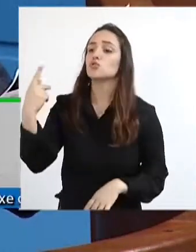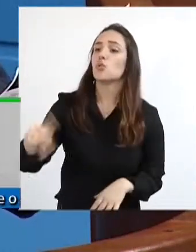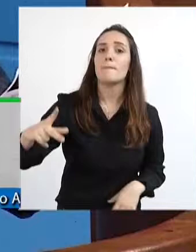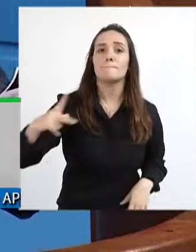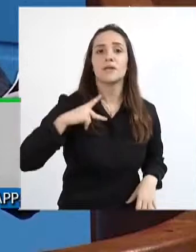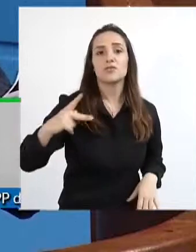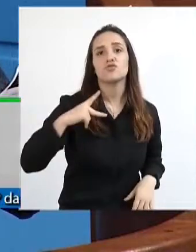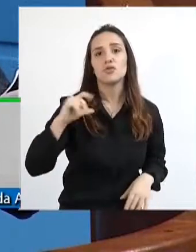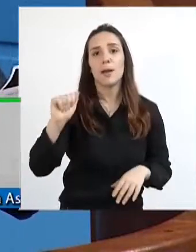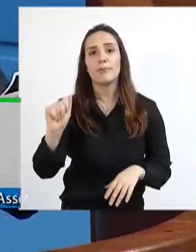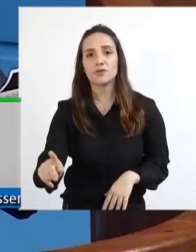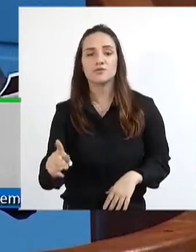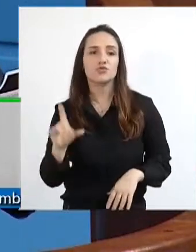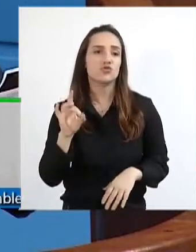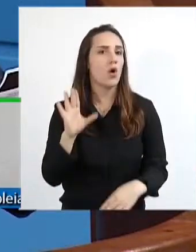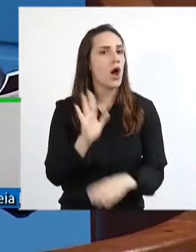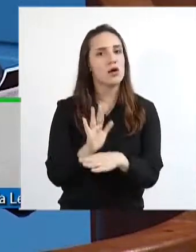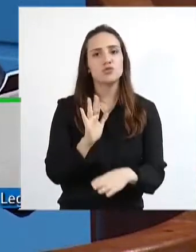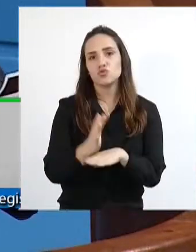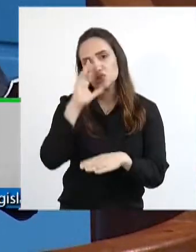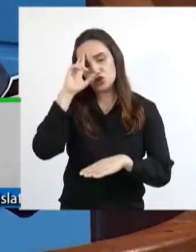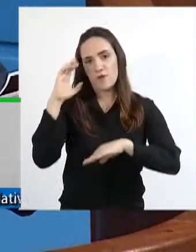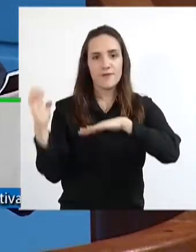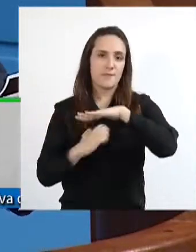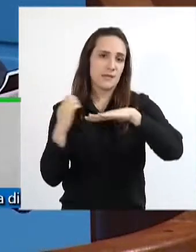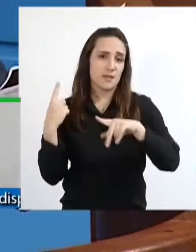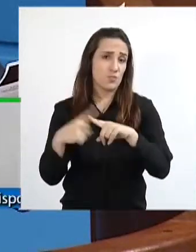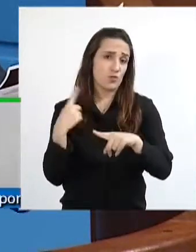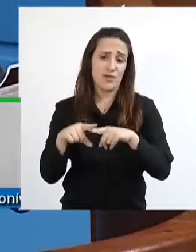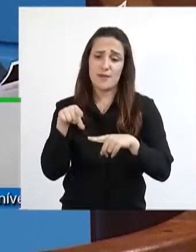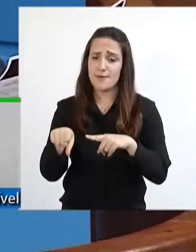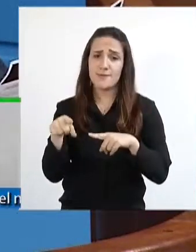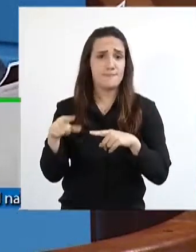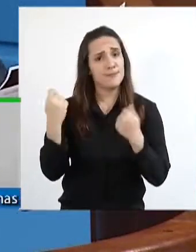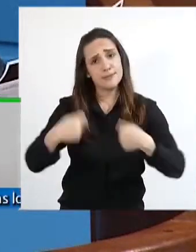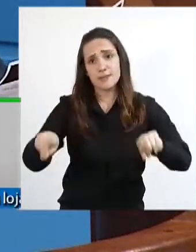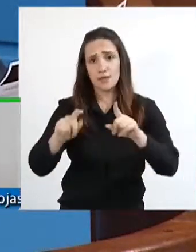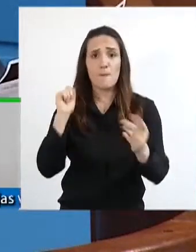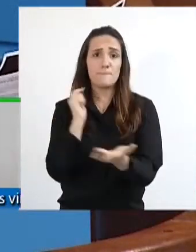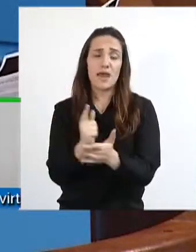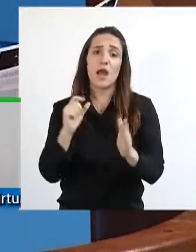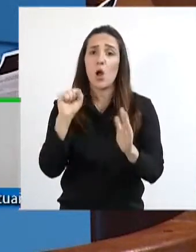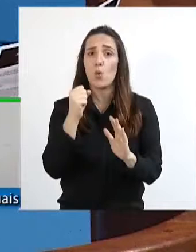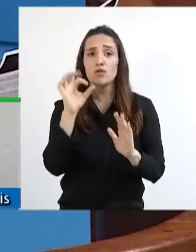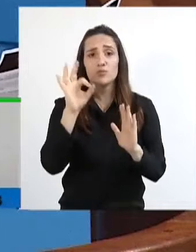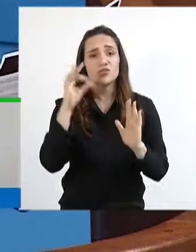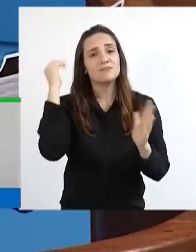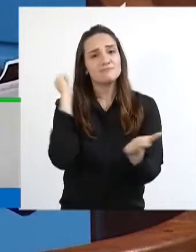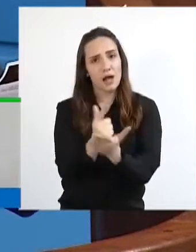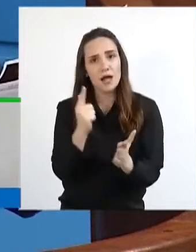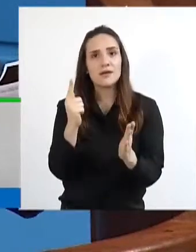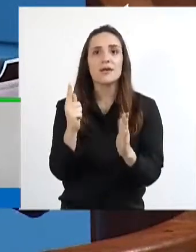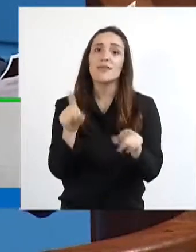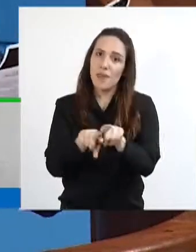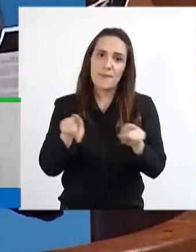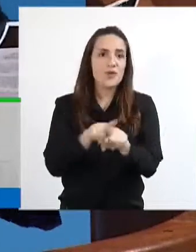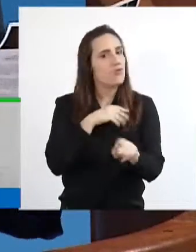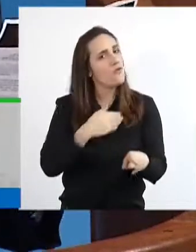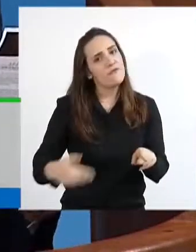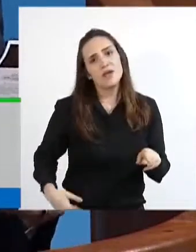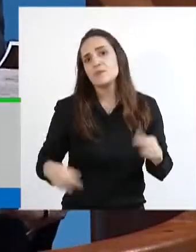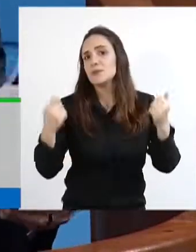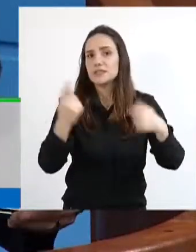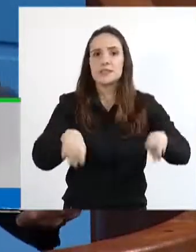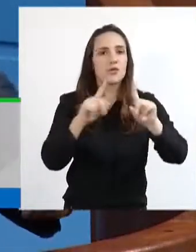apenas os empresários que deixarão de contribuir, o governo de plantão que deixa de se responsabilizar